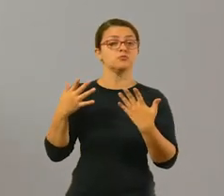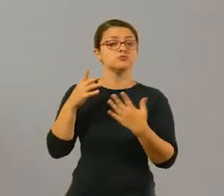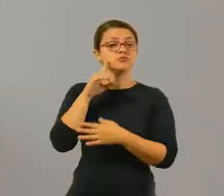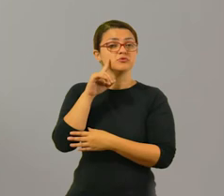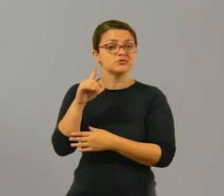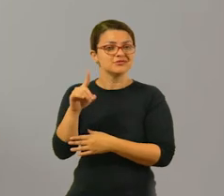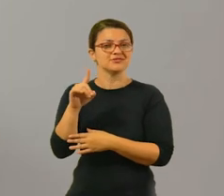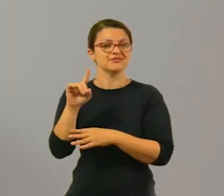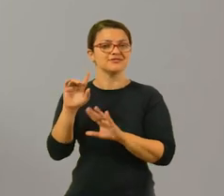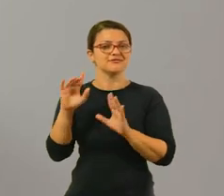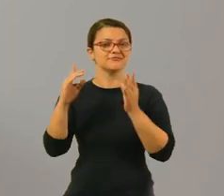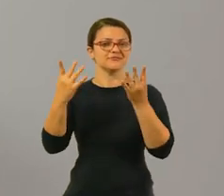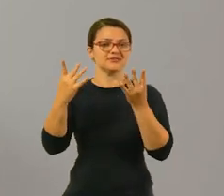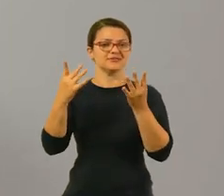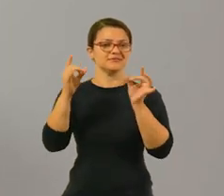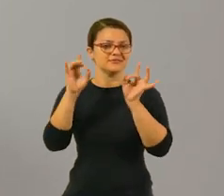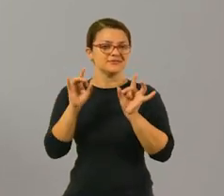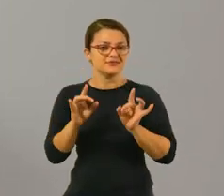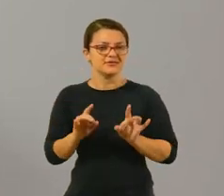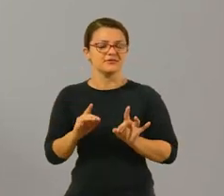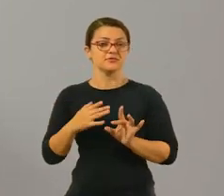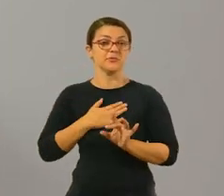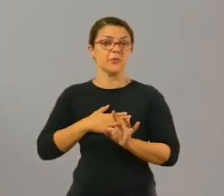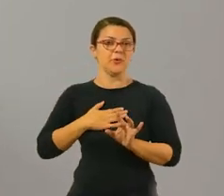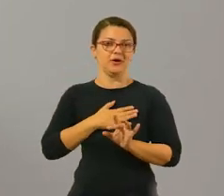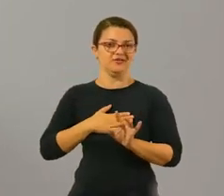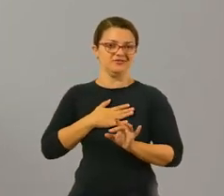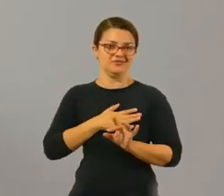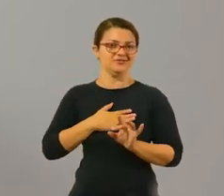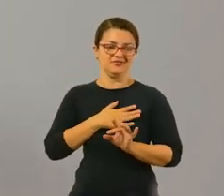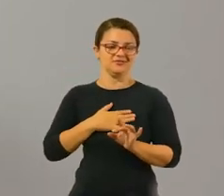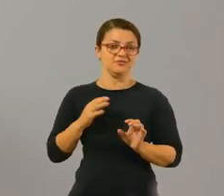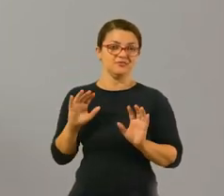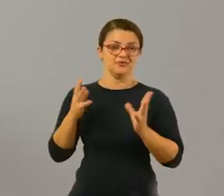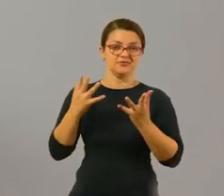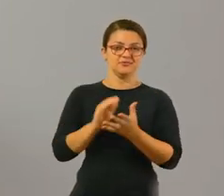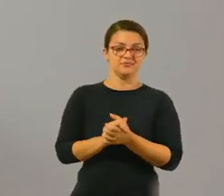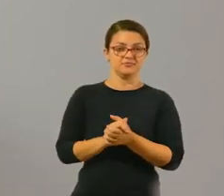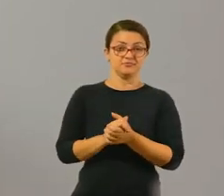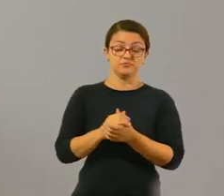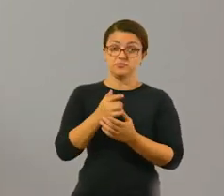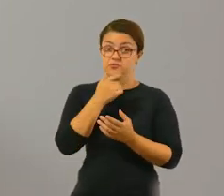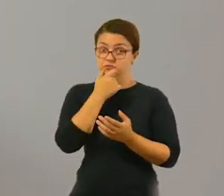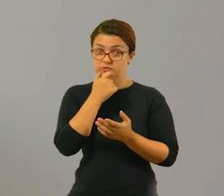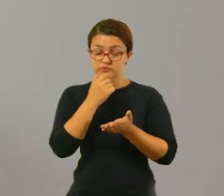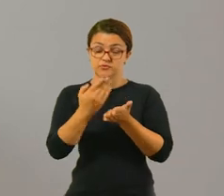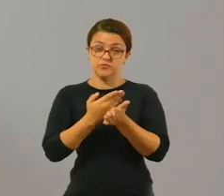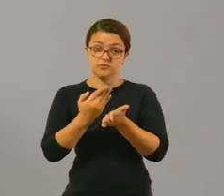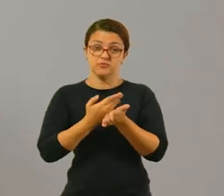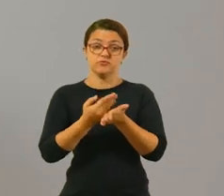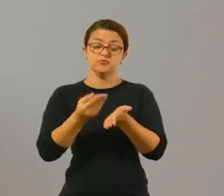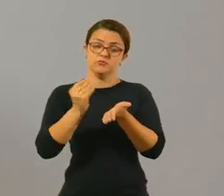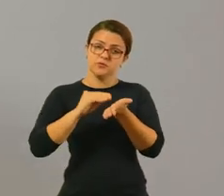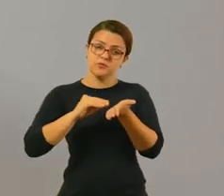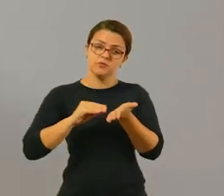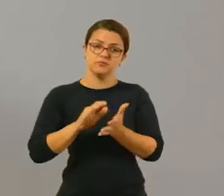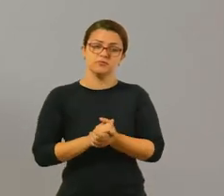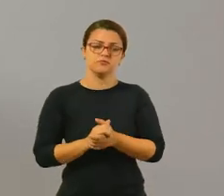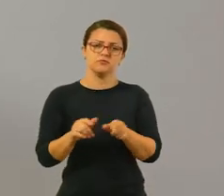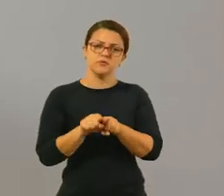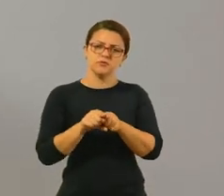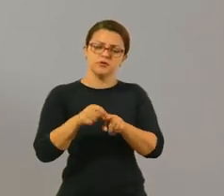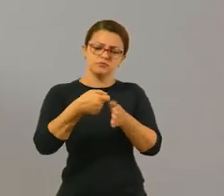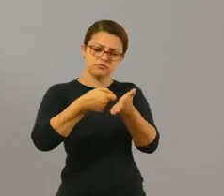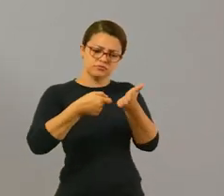um lindo desenho no seu caderno de inglês, tudo bem? Além disso, vai ter um texto muito bacana onde nós vamos falar